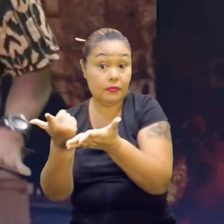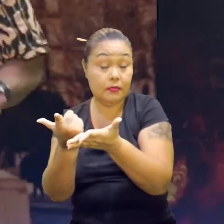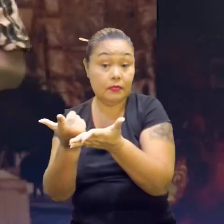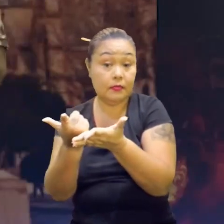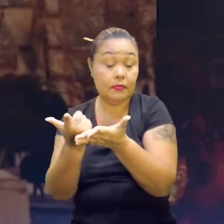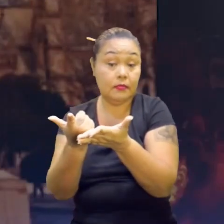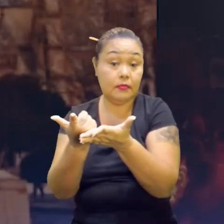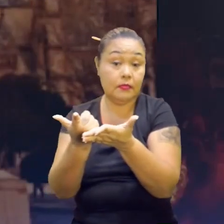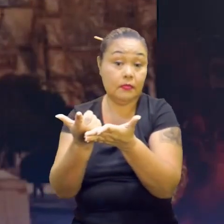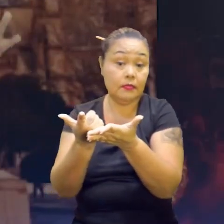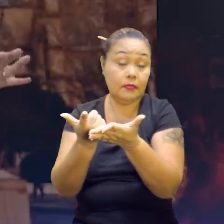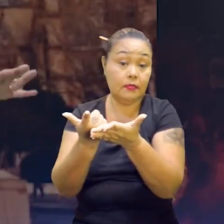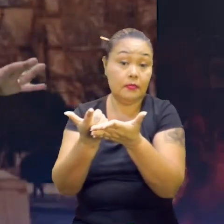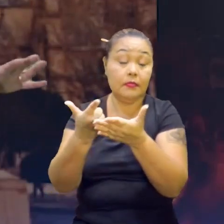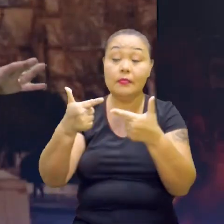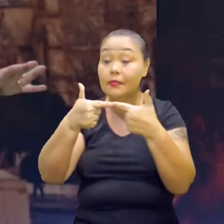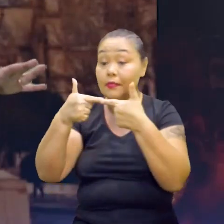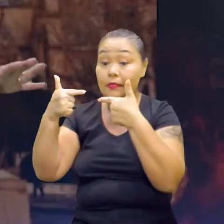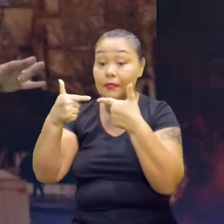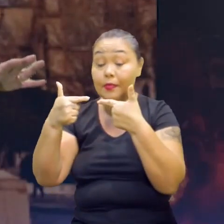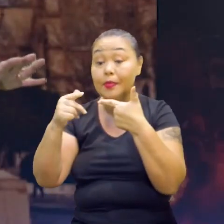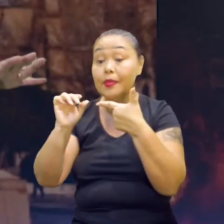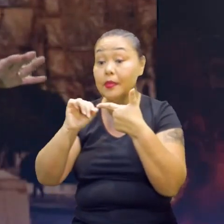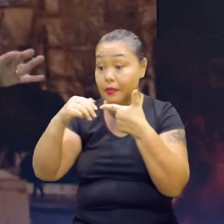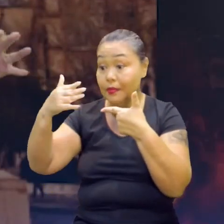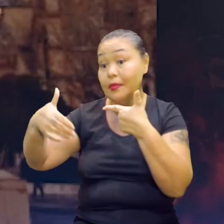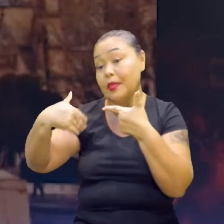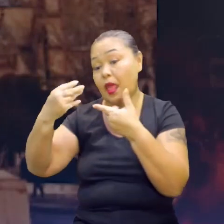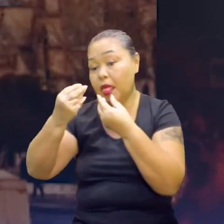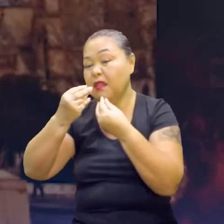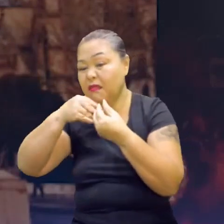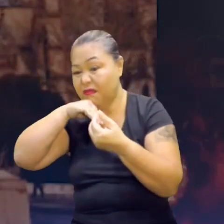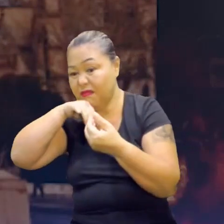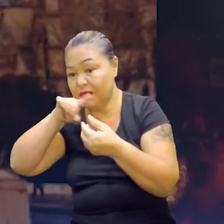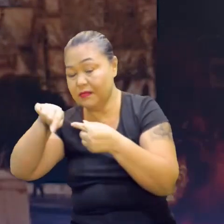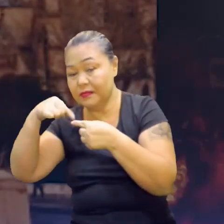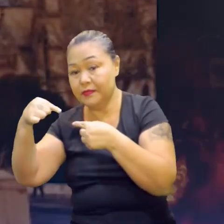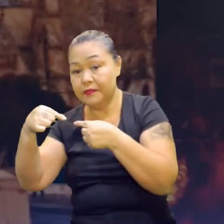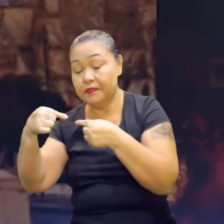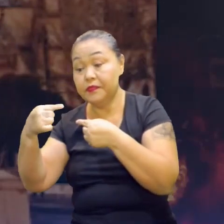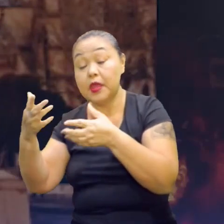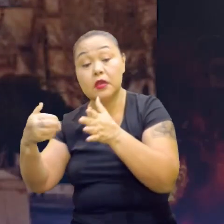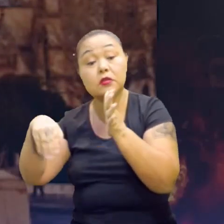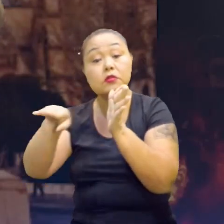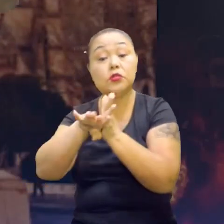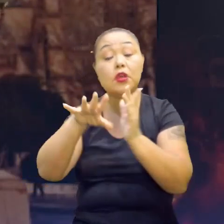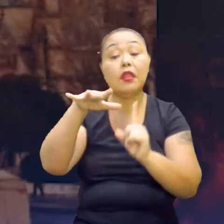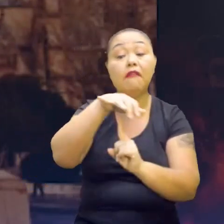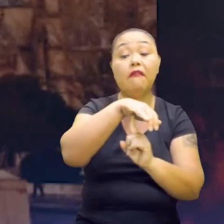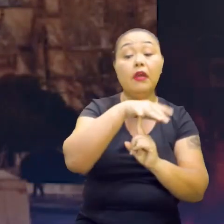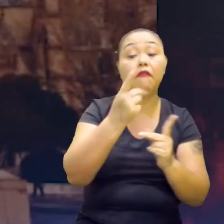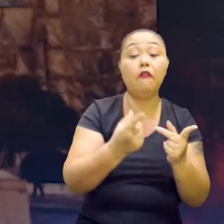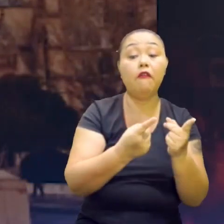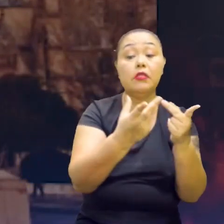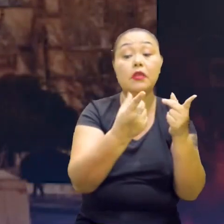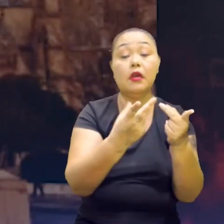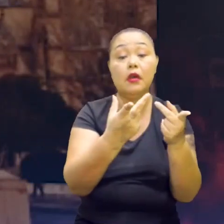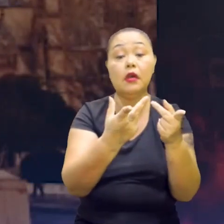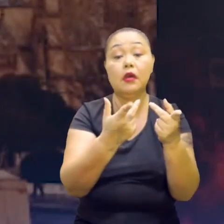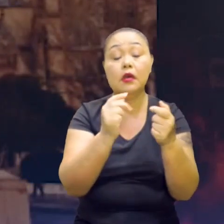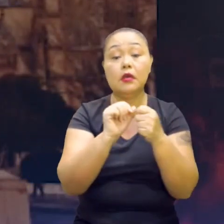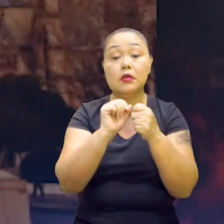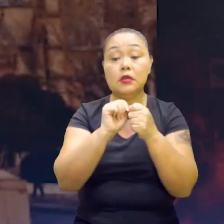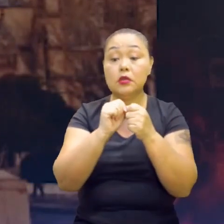A melancia ela tem um tempo de vida. Eu chego na feira, eu vou vender. Se eu coloco um preço